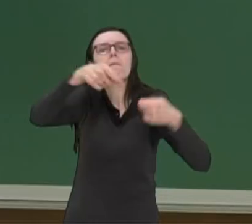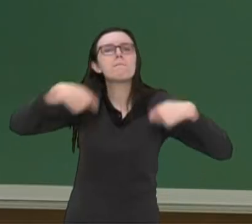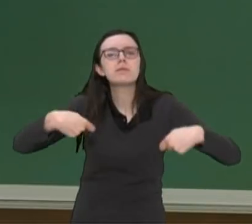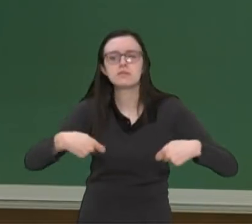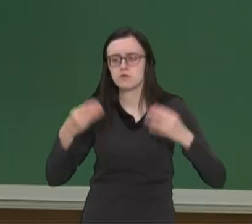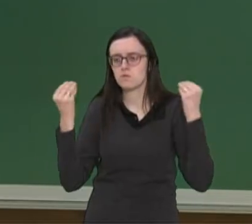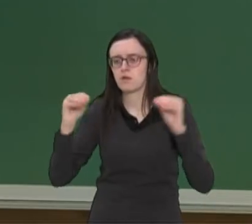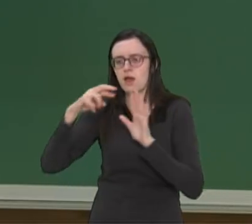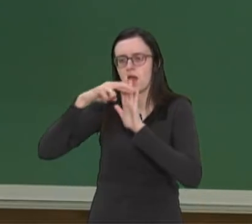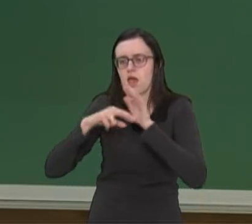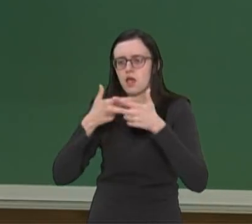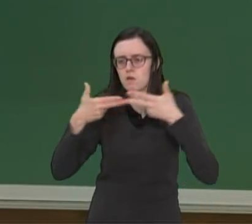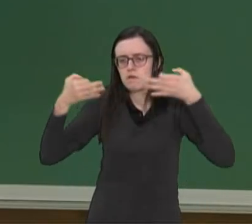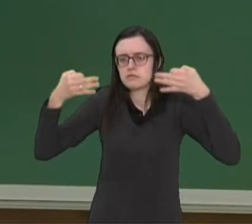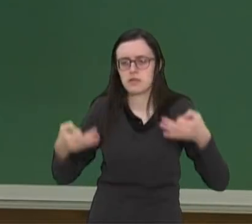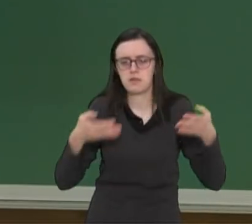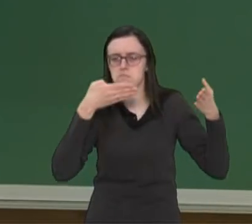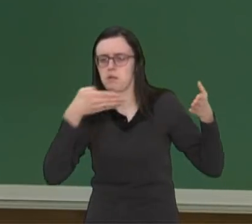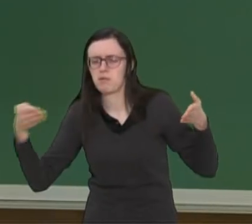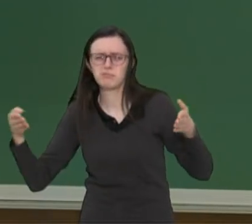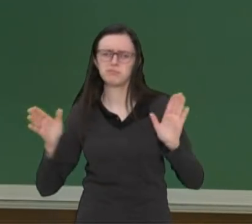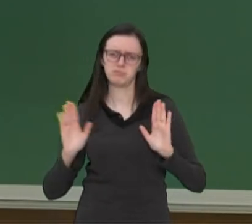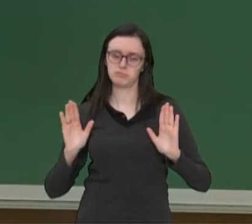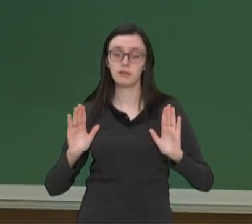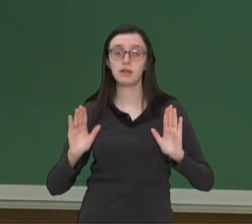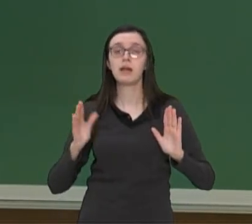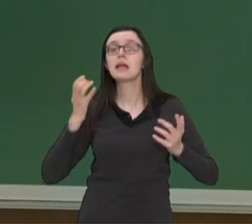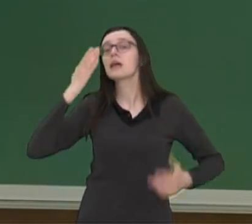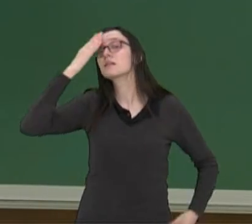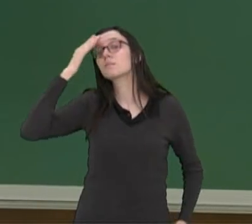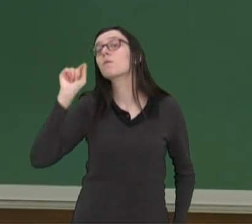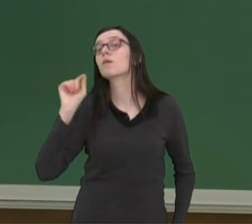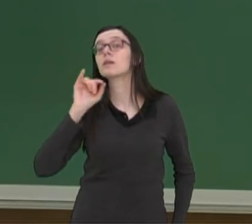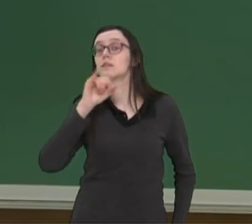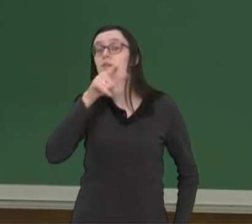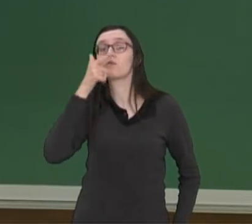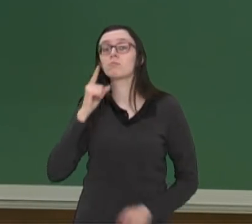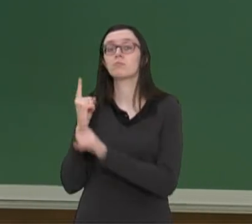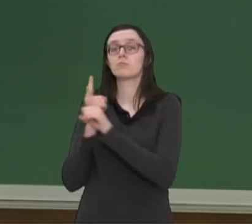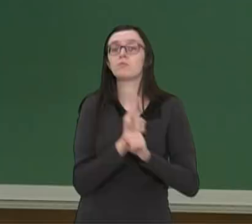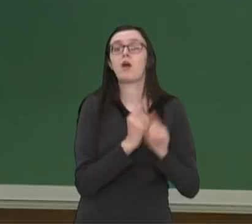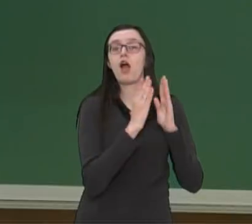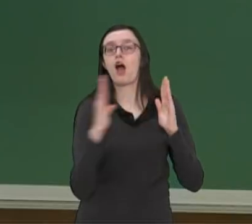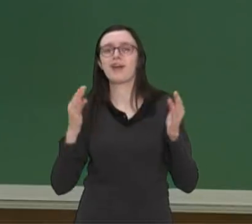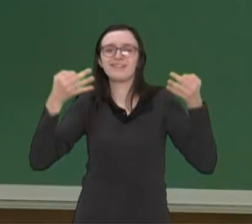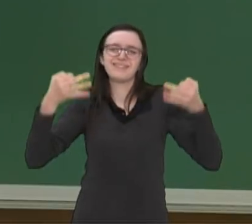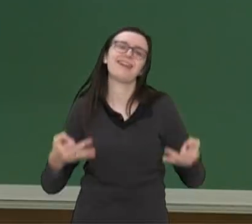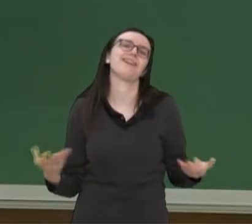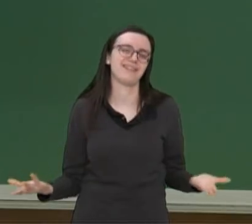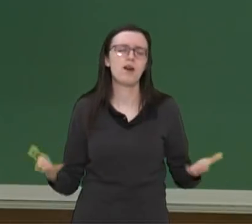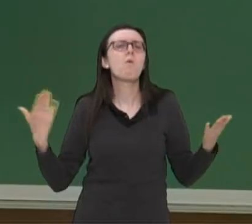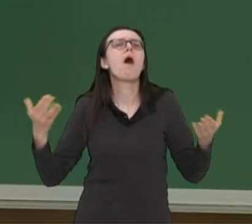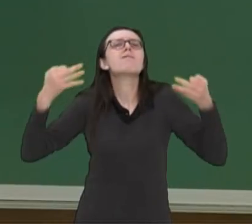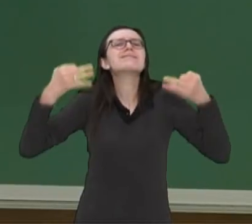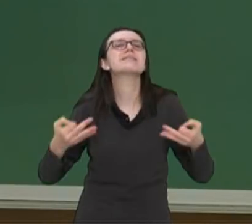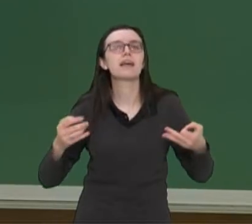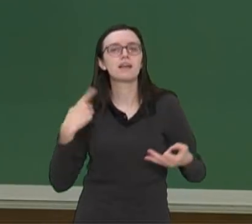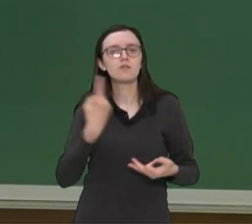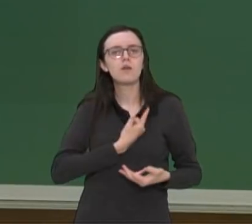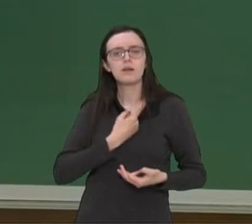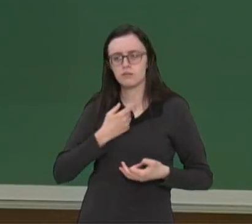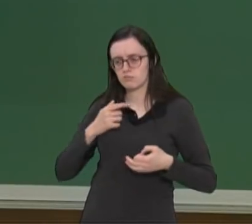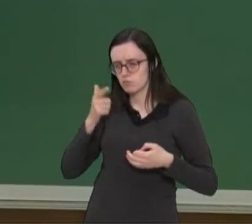reguinha, o cromossomo, bem certinho nas proporções. O que ele quer saber? Se você encontrou a ordem correta. Então, qual seria a ordem correta para a gente